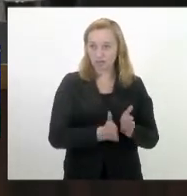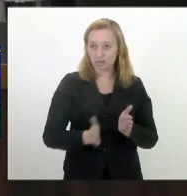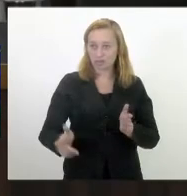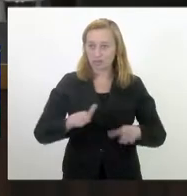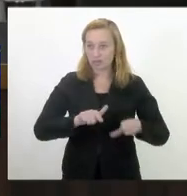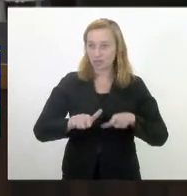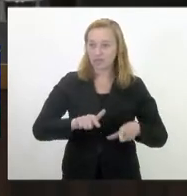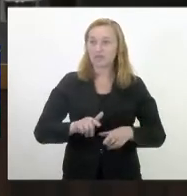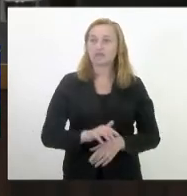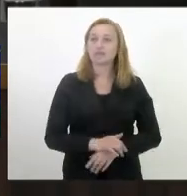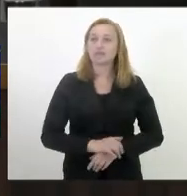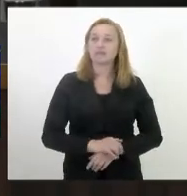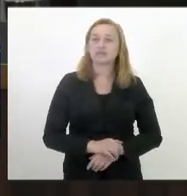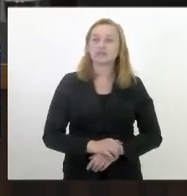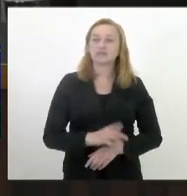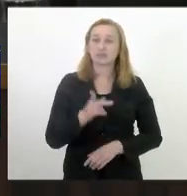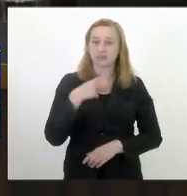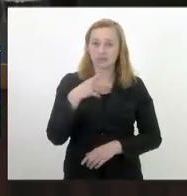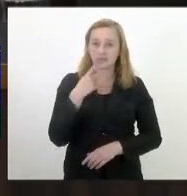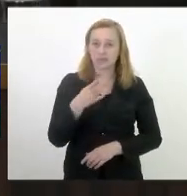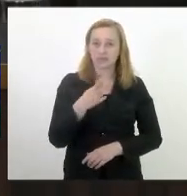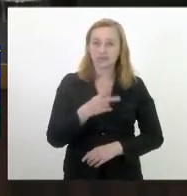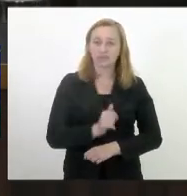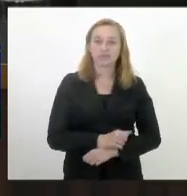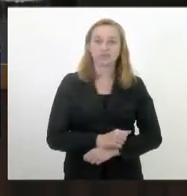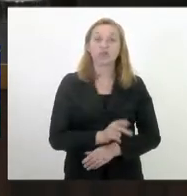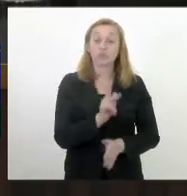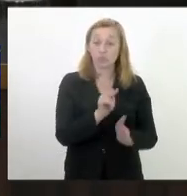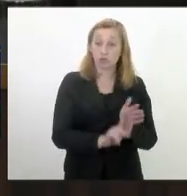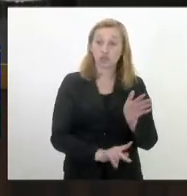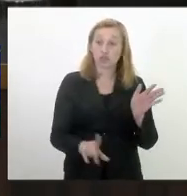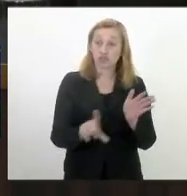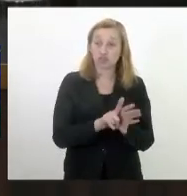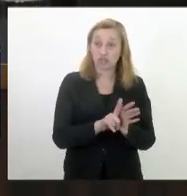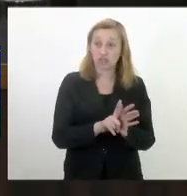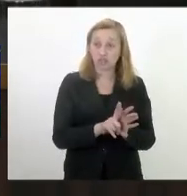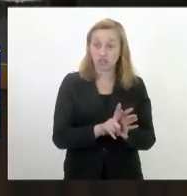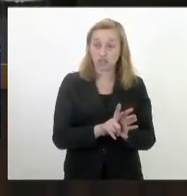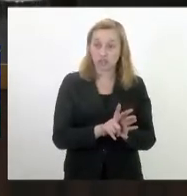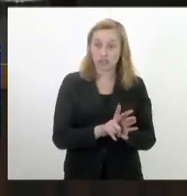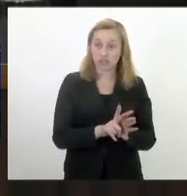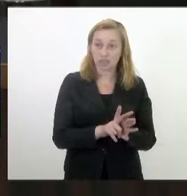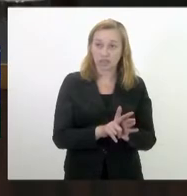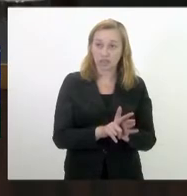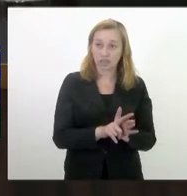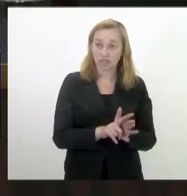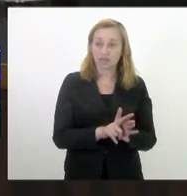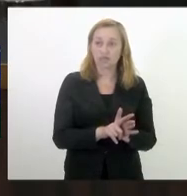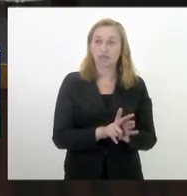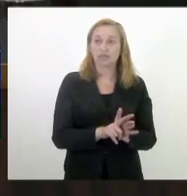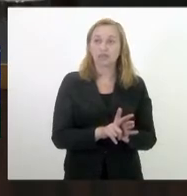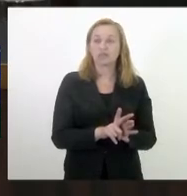Pacheco para dar o parecer ao projeto de lei 4389 de 21.